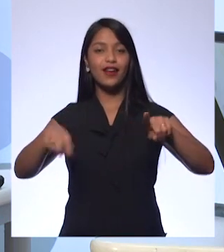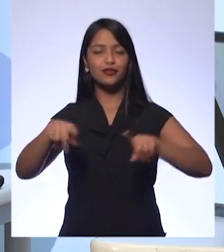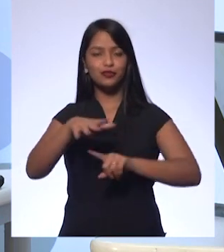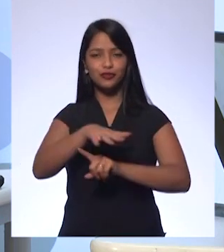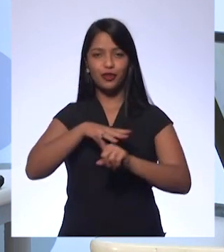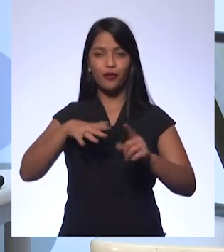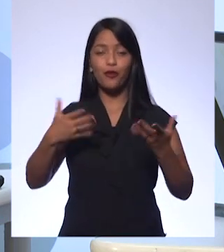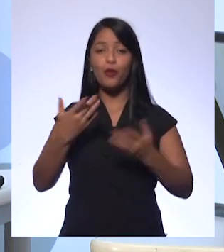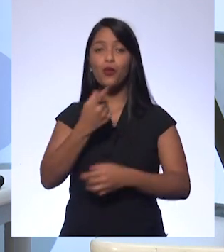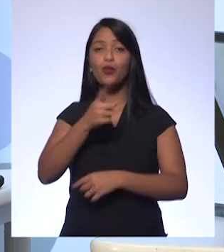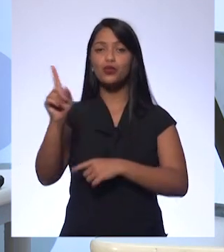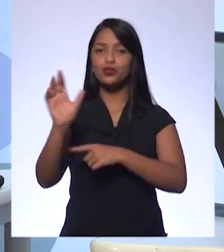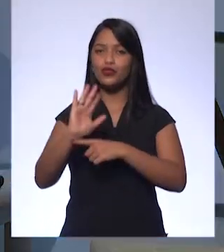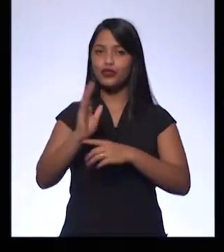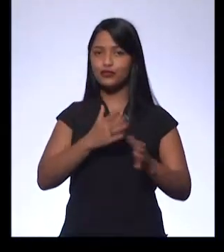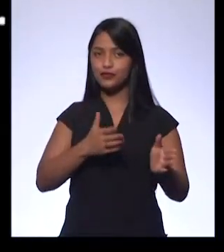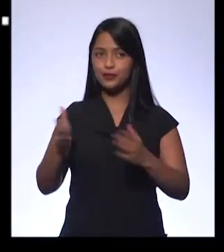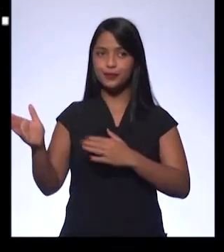Marcos, por favor.